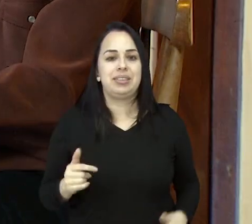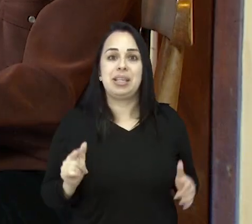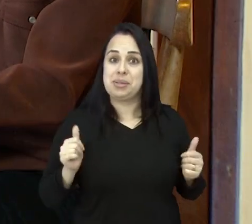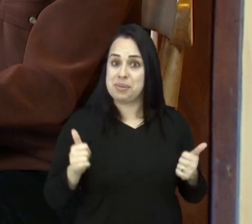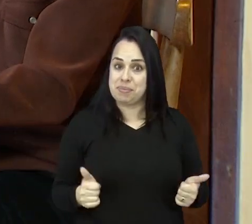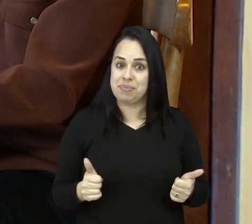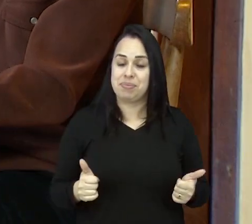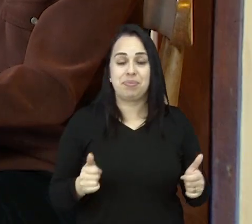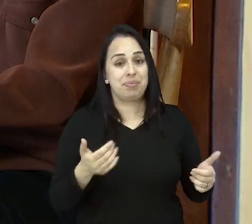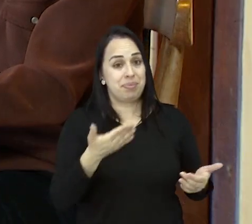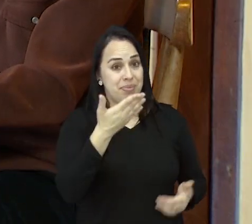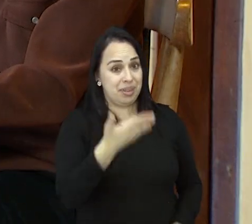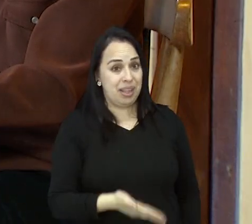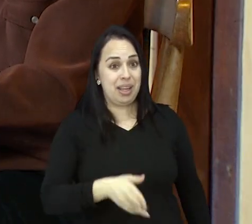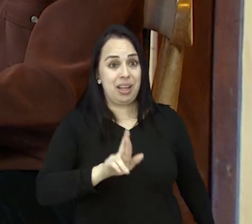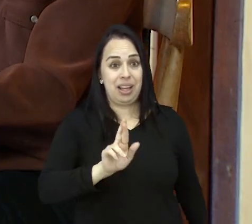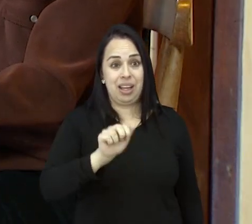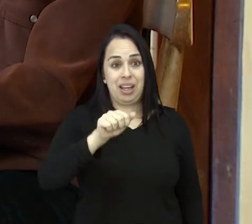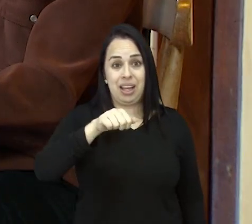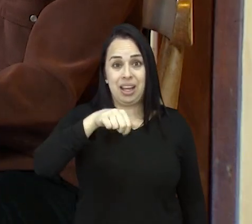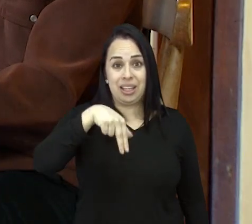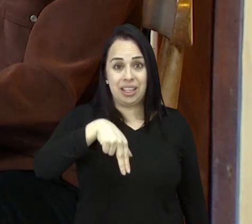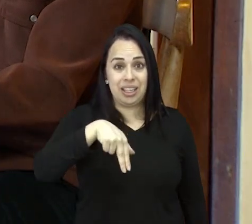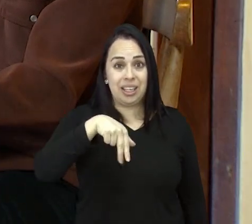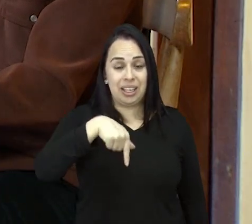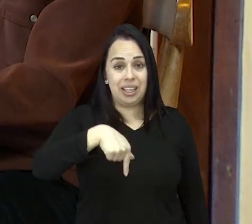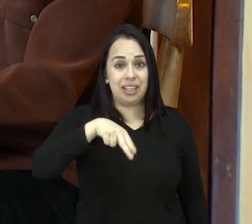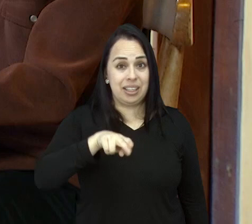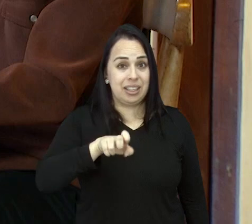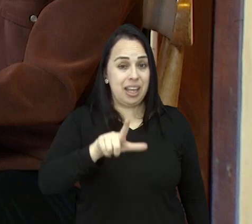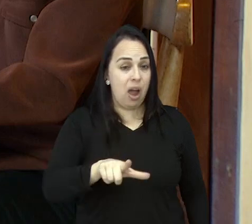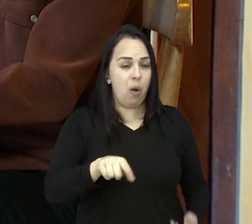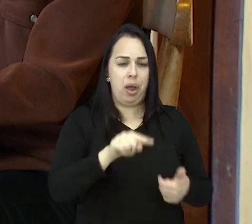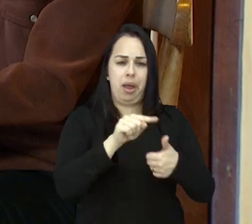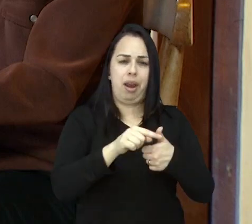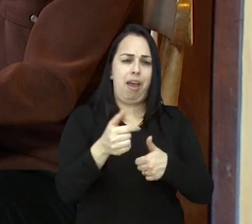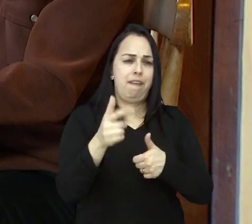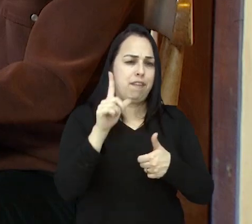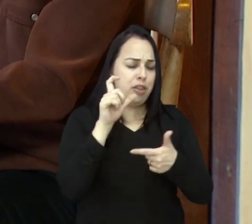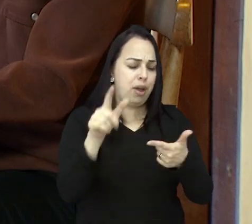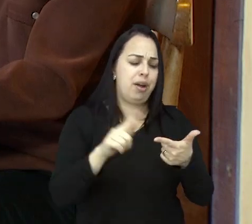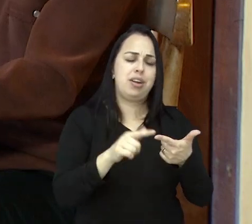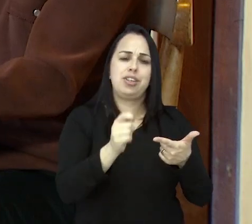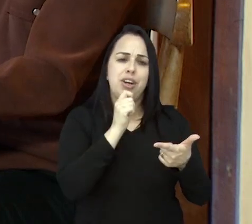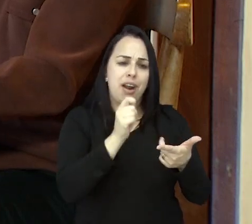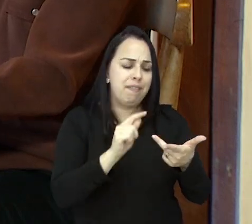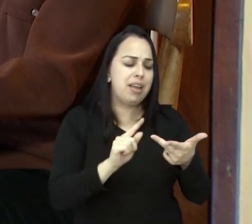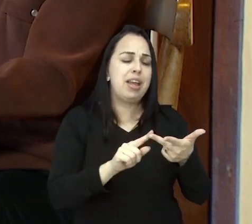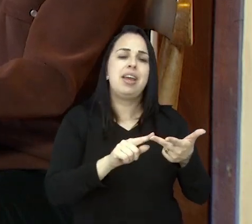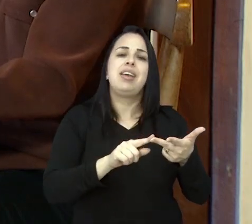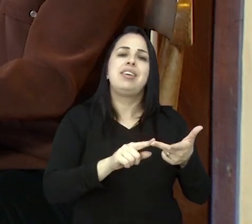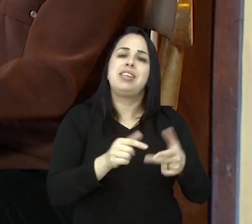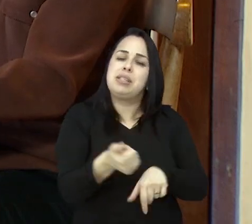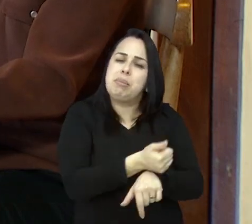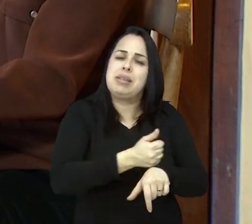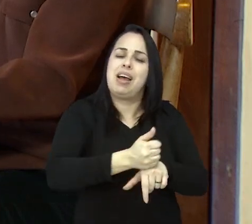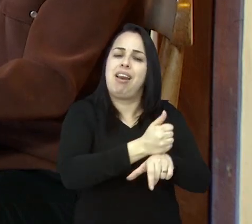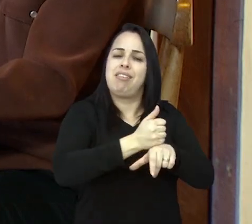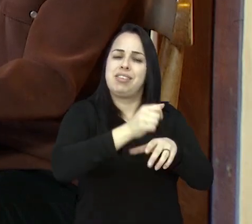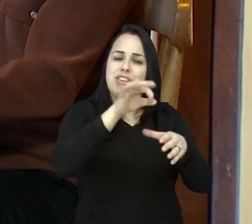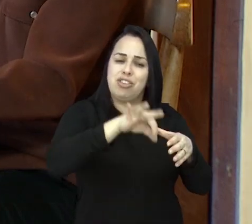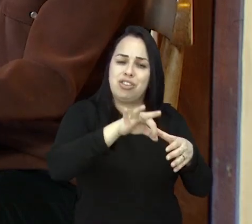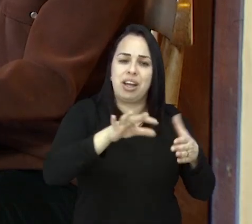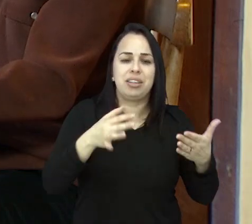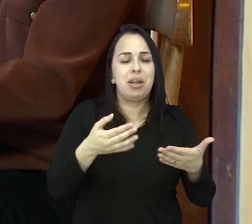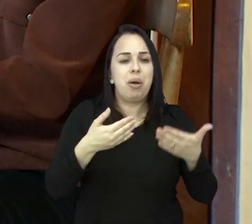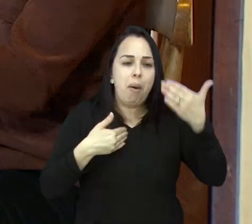certo. Essa foi a Raquel Marques, sommelier em chás, ela que é fotógrafa, jornalista e trouxe tantas curiosidades pra gente, né?